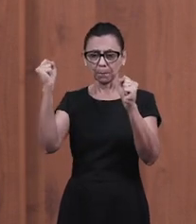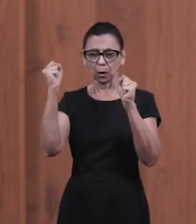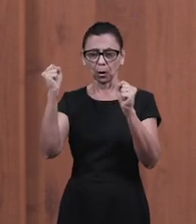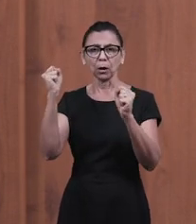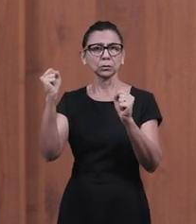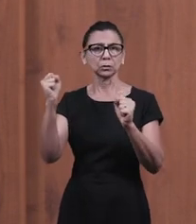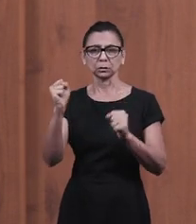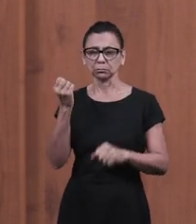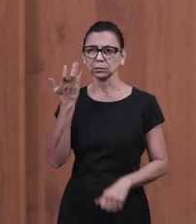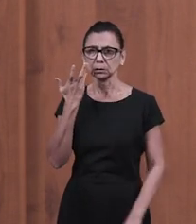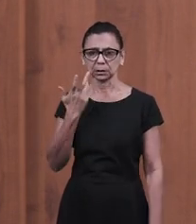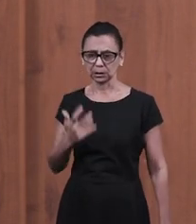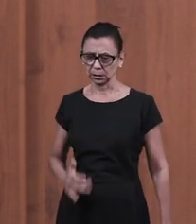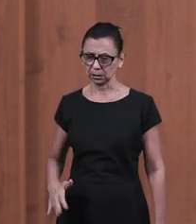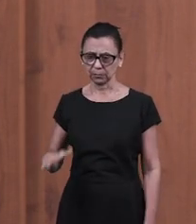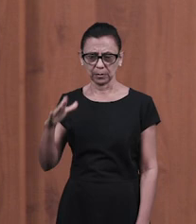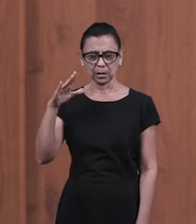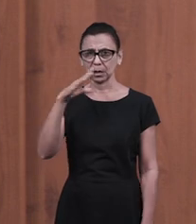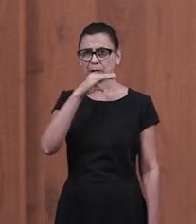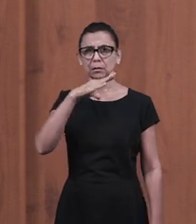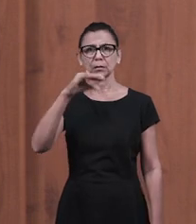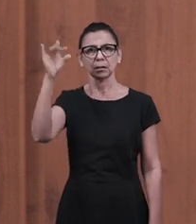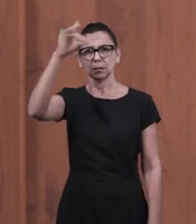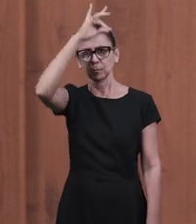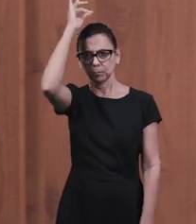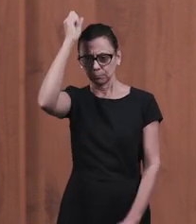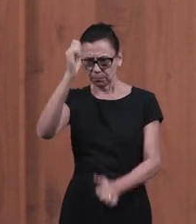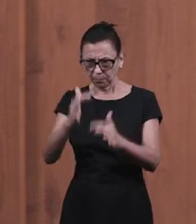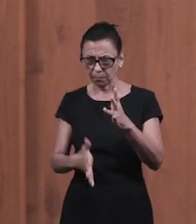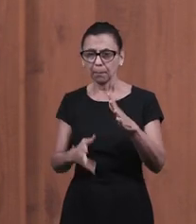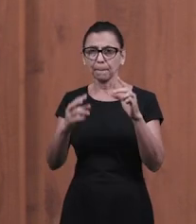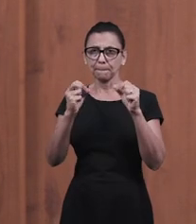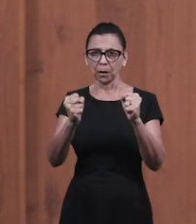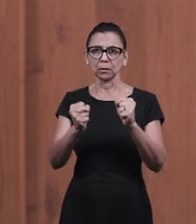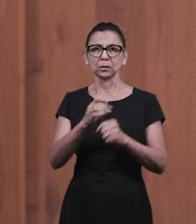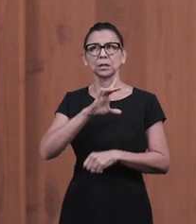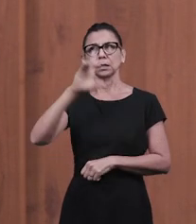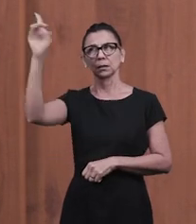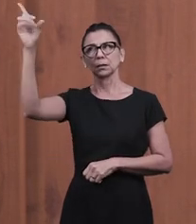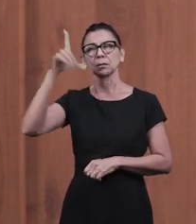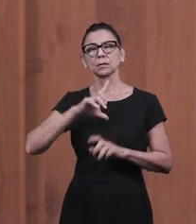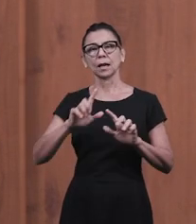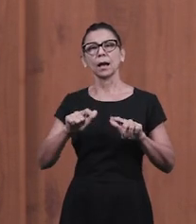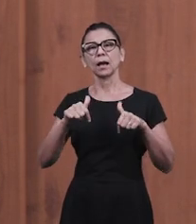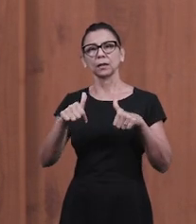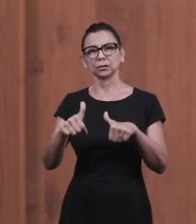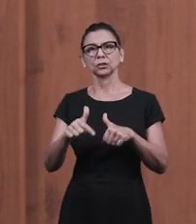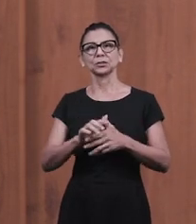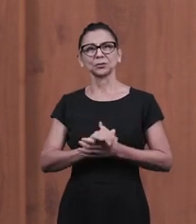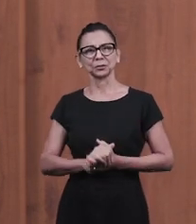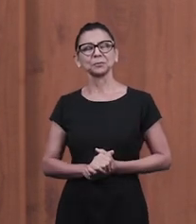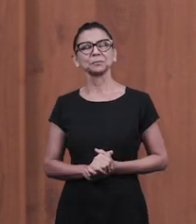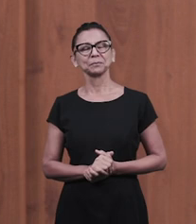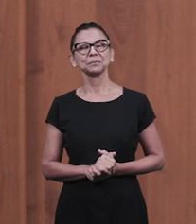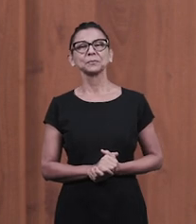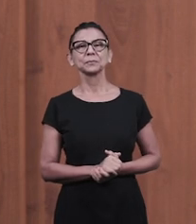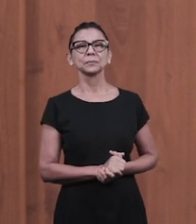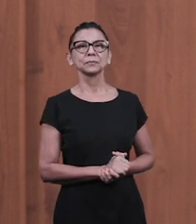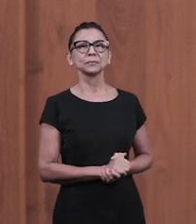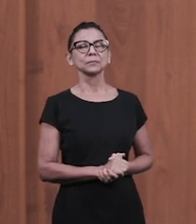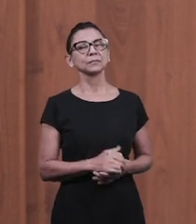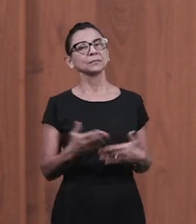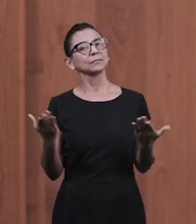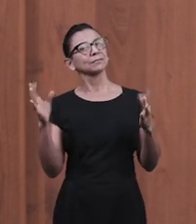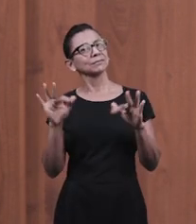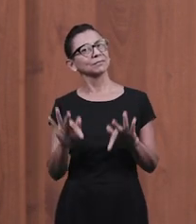Santo, intermediário, adolescente, o Senhor pode fazer isso, e Deus tem feito isso no nosso meio. Louvado seja o nome do